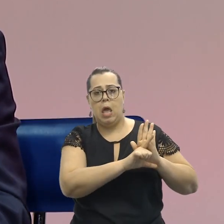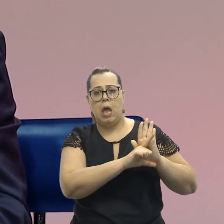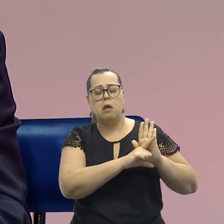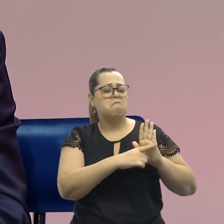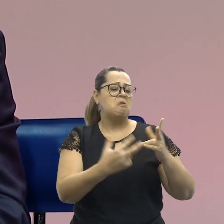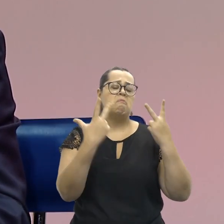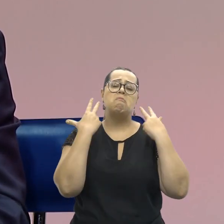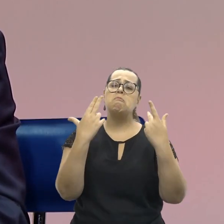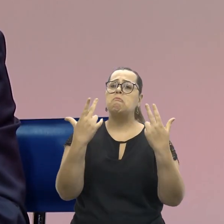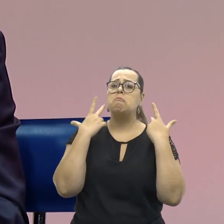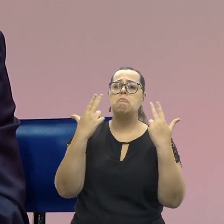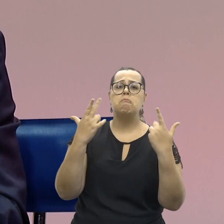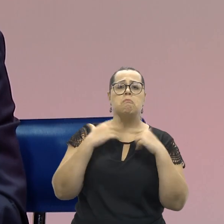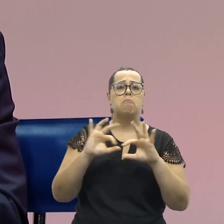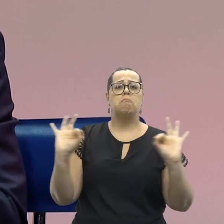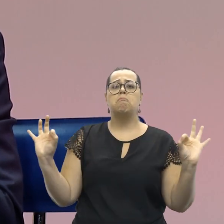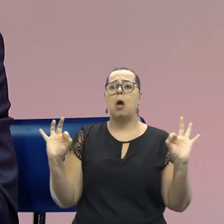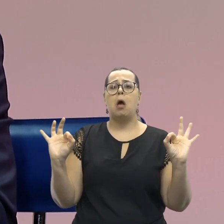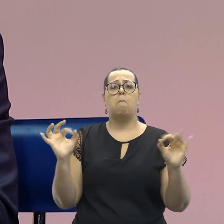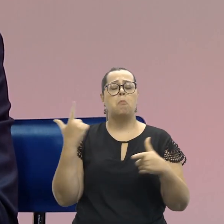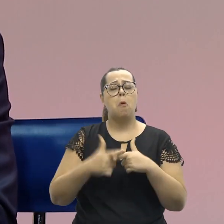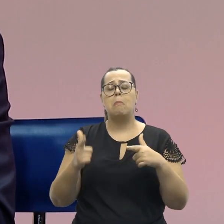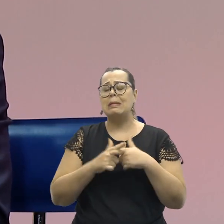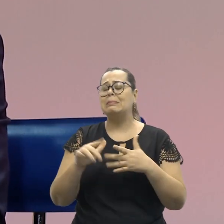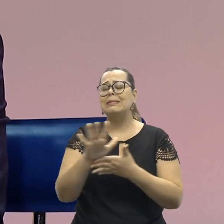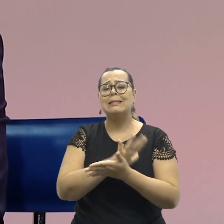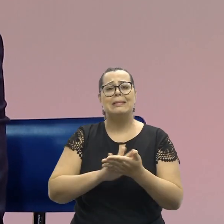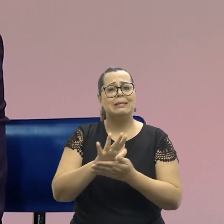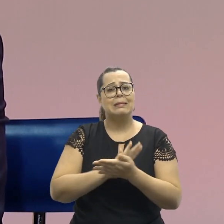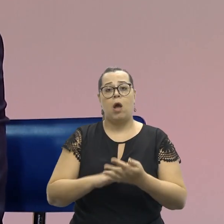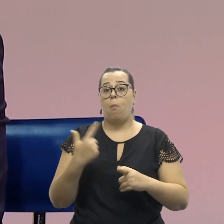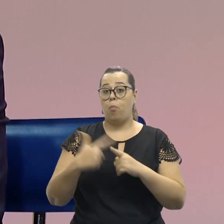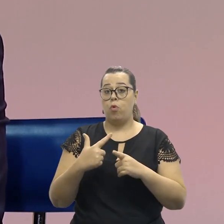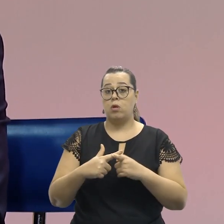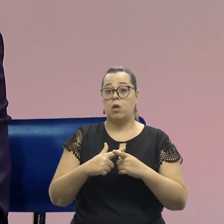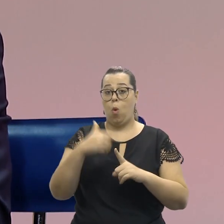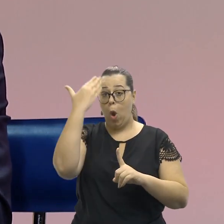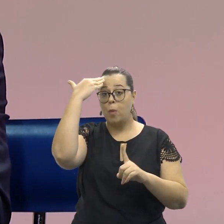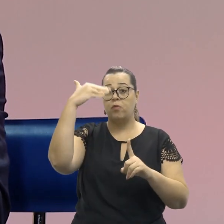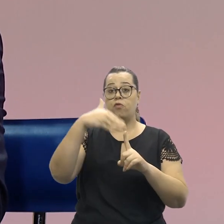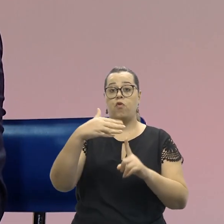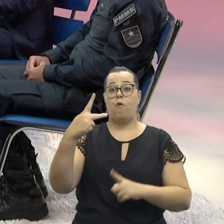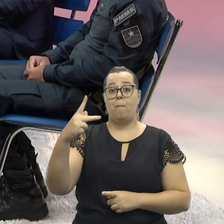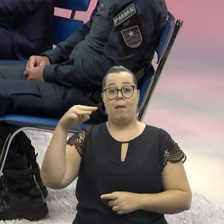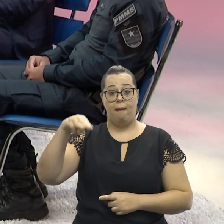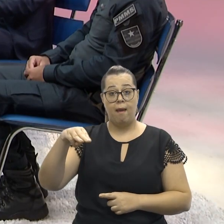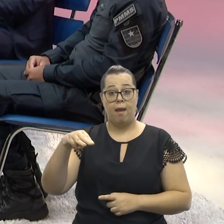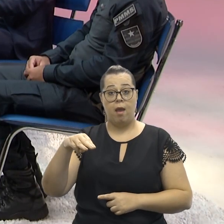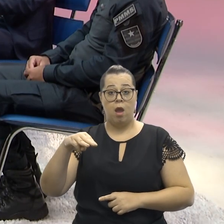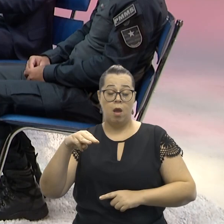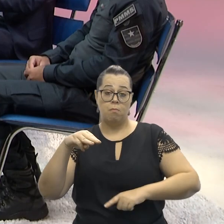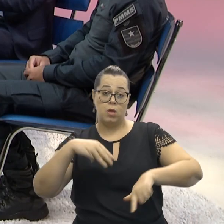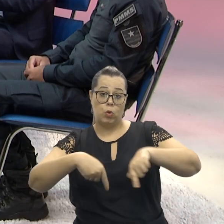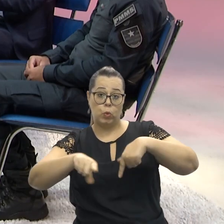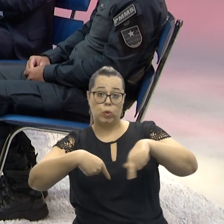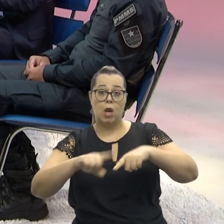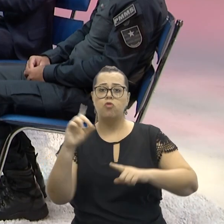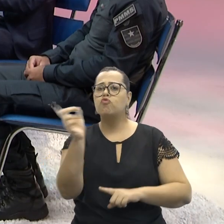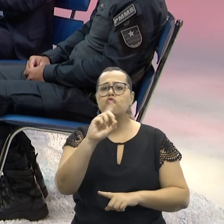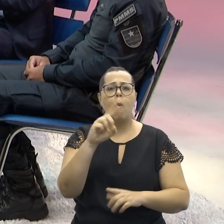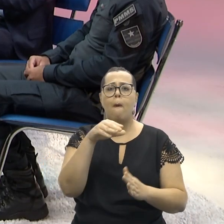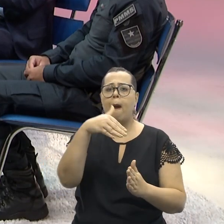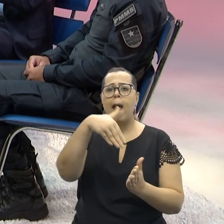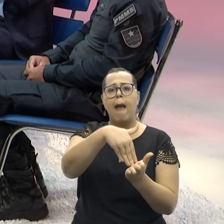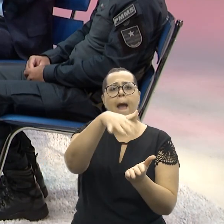ficar tranquilo, né? A intenção da Polícia Militar de Trânsito não é fazer autuação, não existe esse